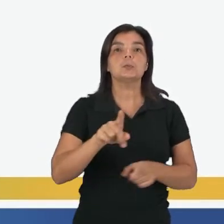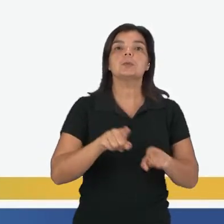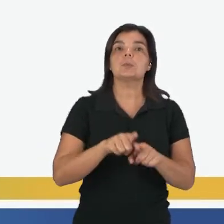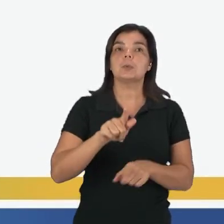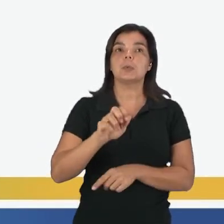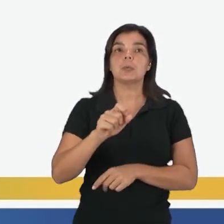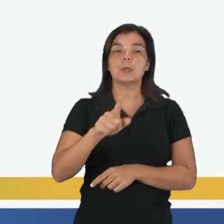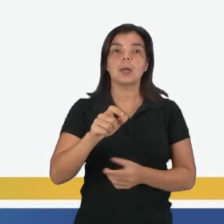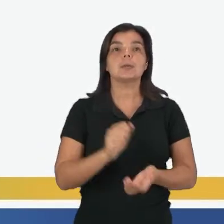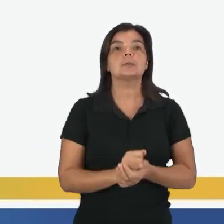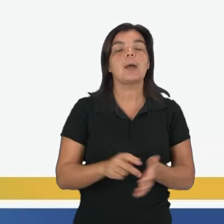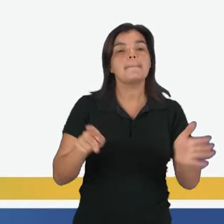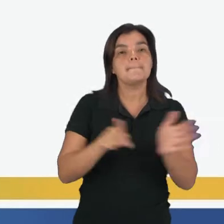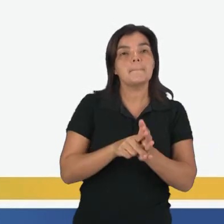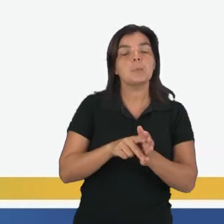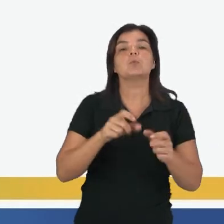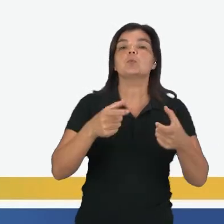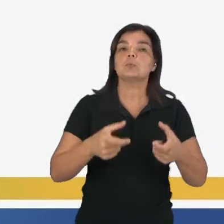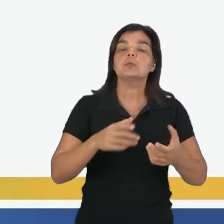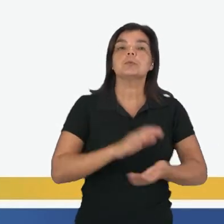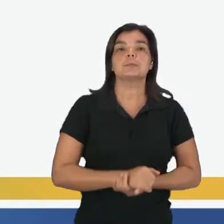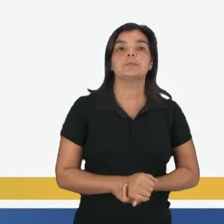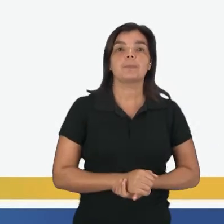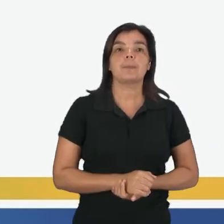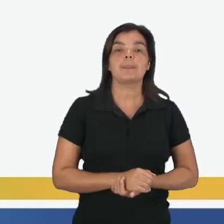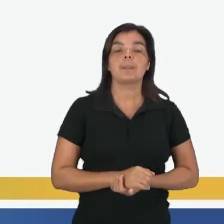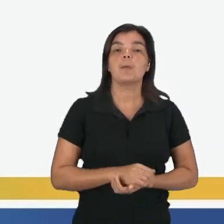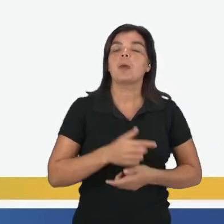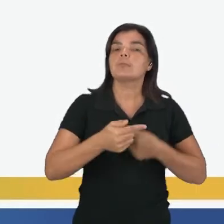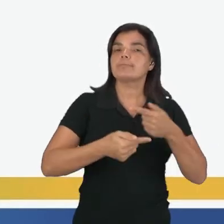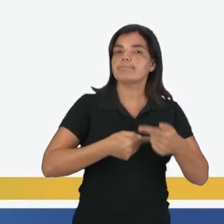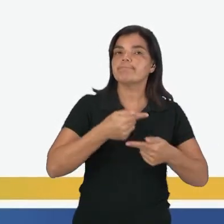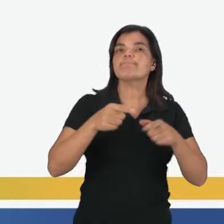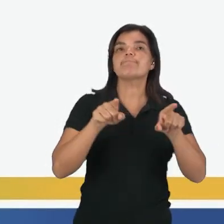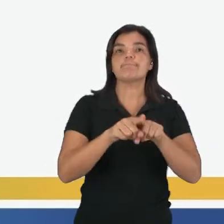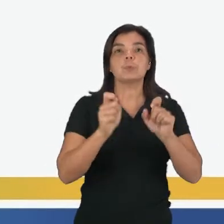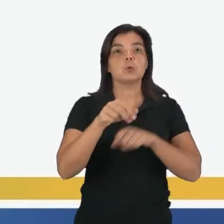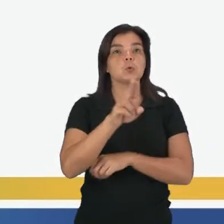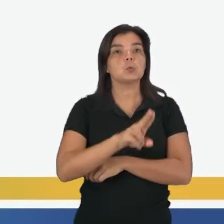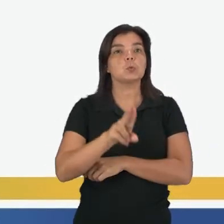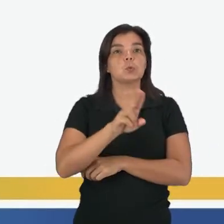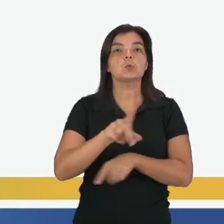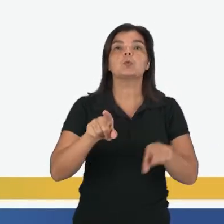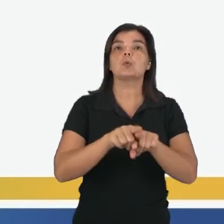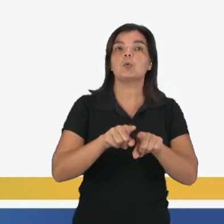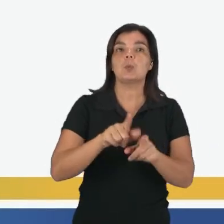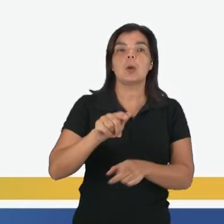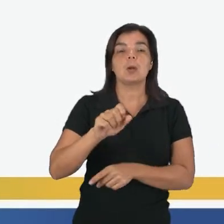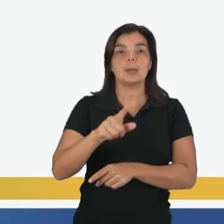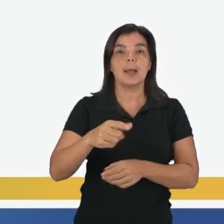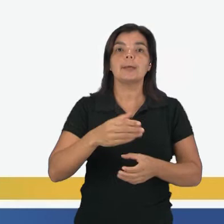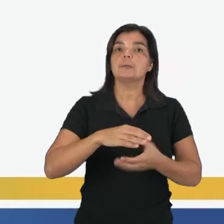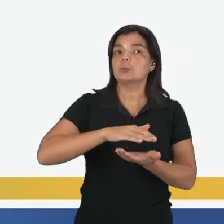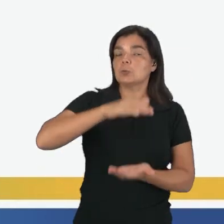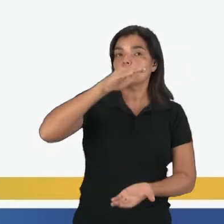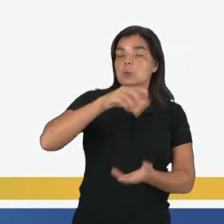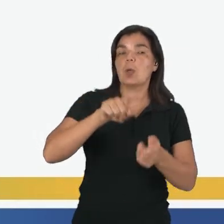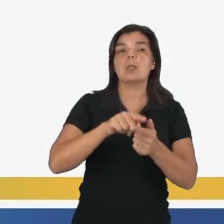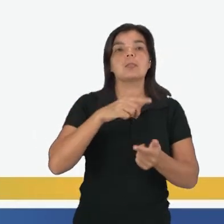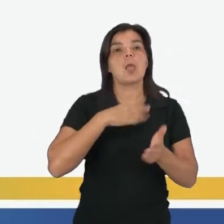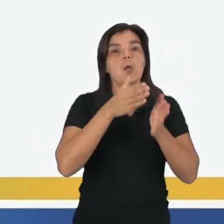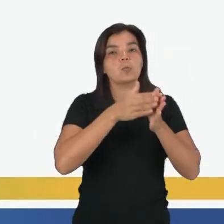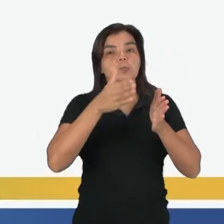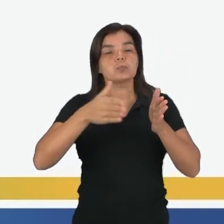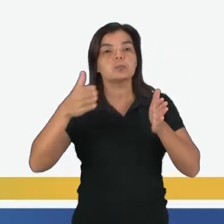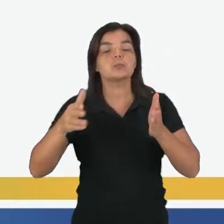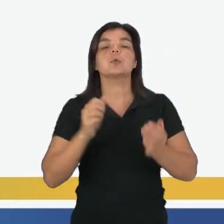gás produzido na propriedade por um biodigestor. Podemos usar também um gás engarrafado. Então aí tem uma sequência,